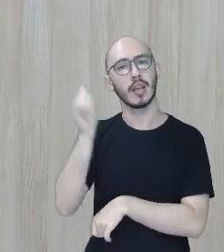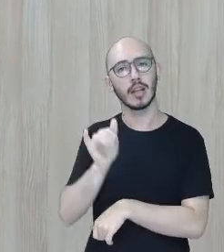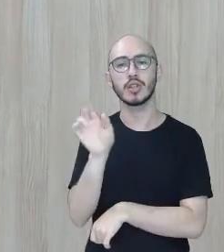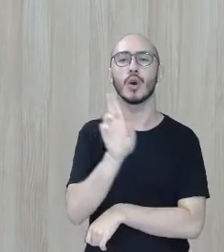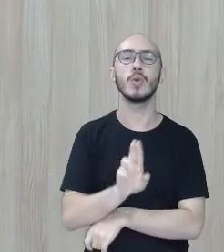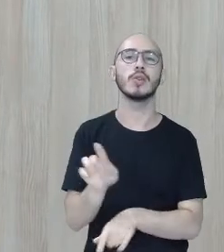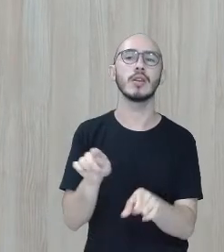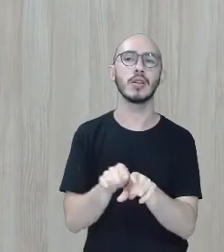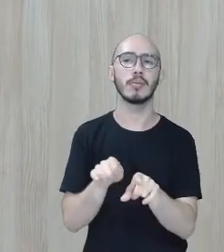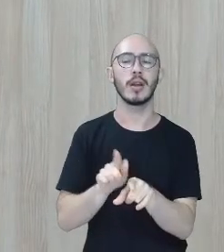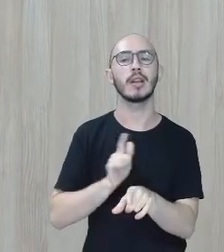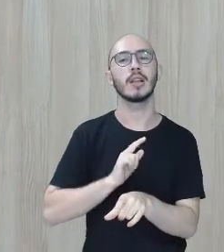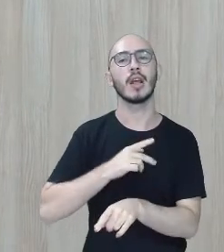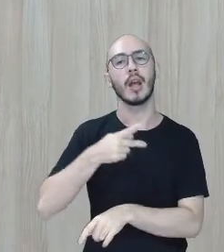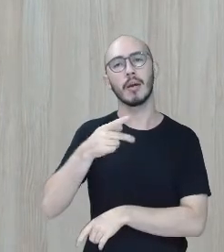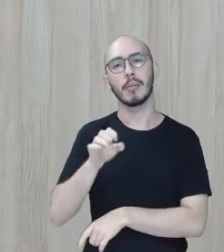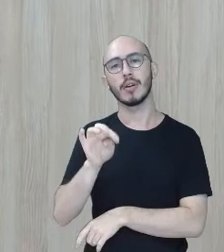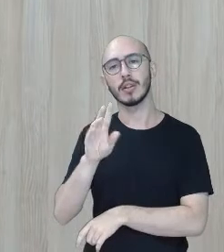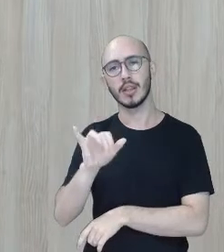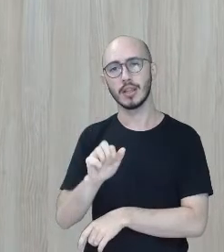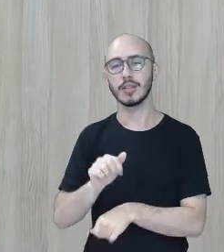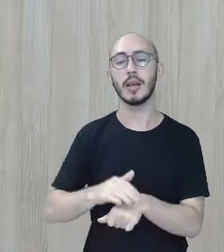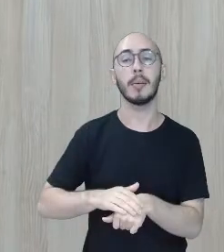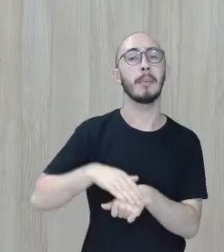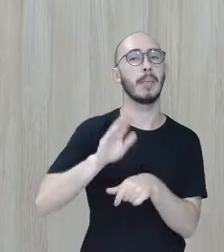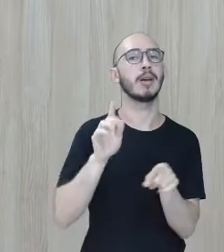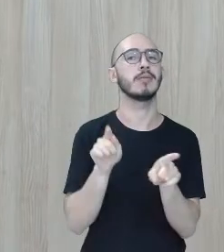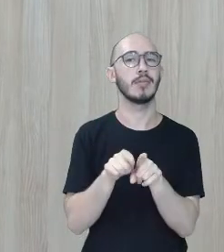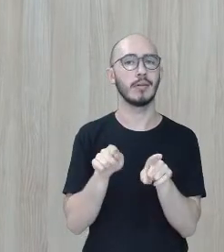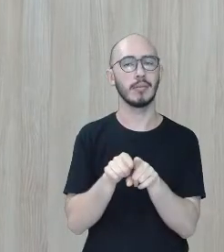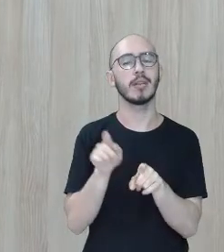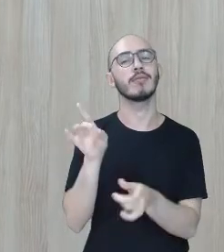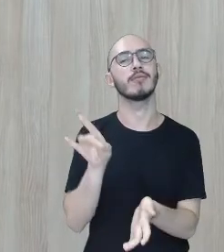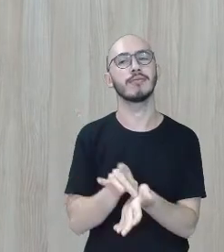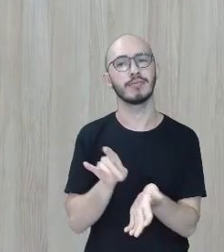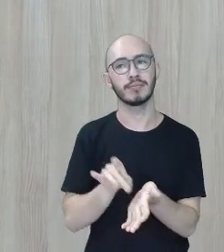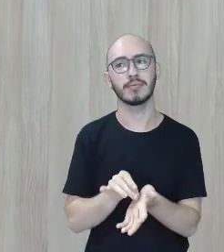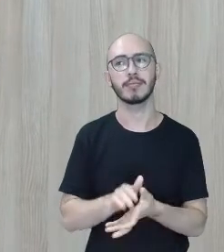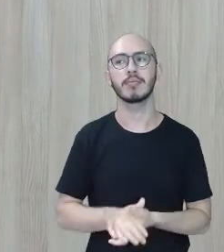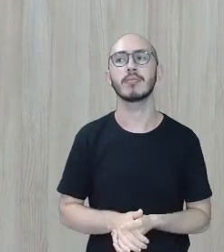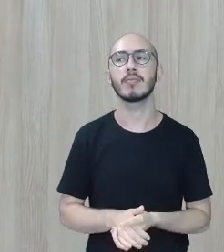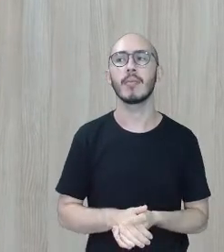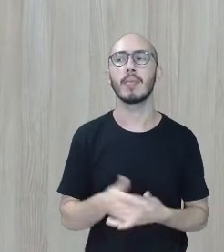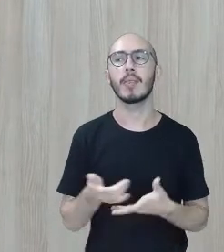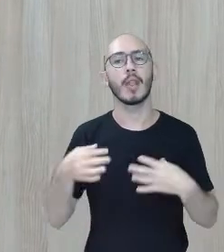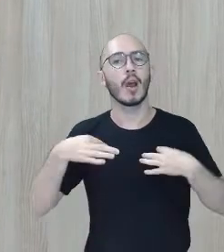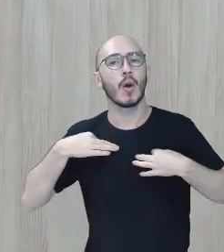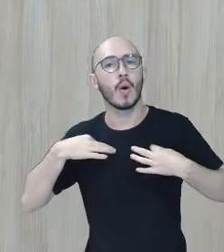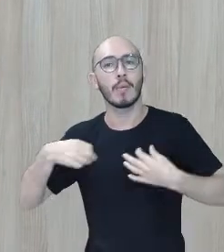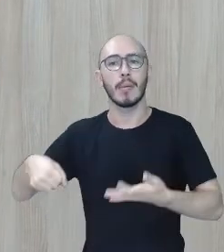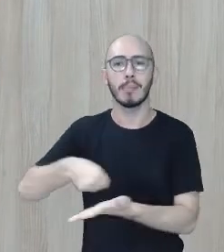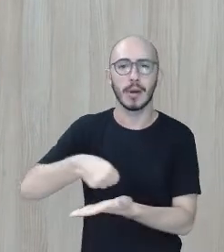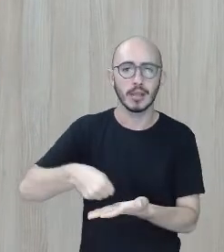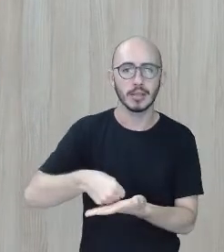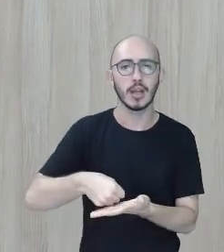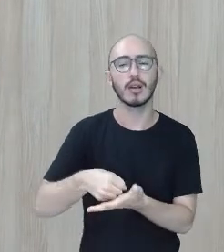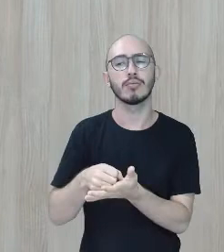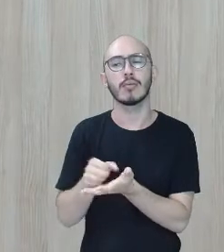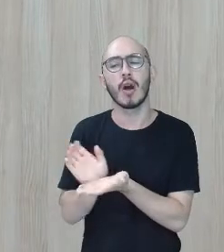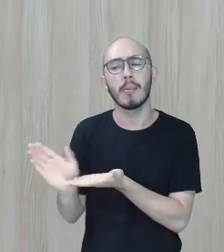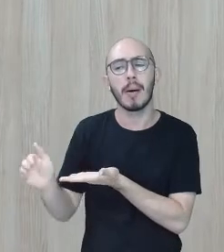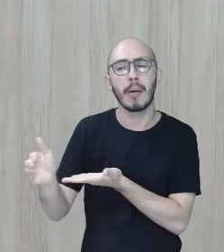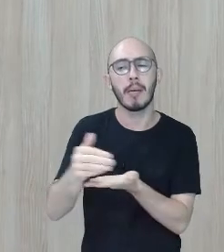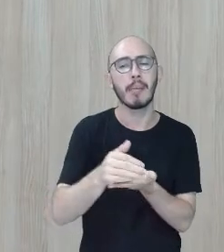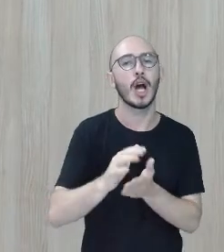têm bastante potência, certo? Então, eles realmente consomem. Então, a roupa que for passar, junto uma quantidade